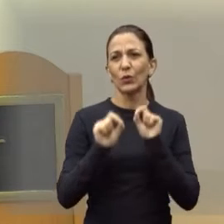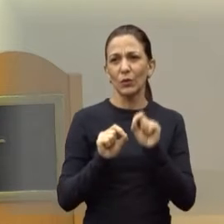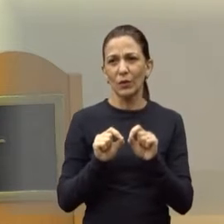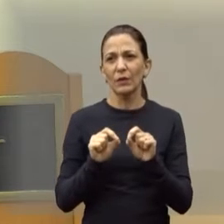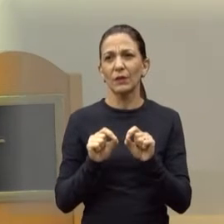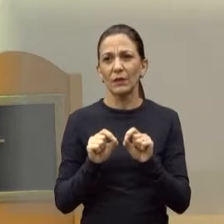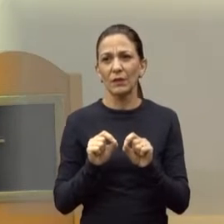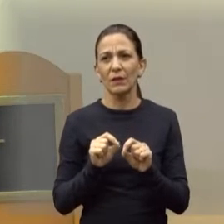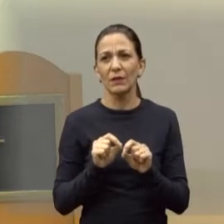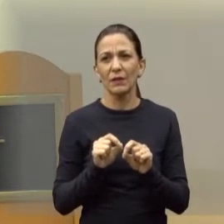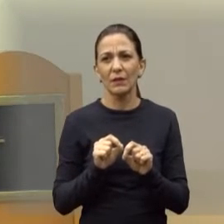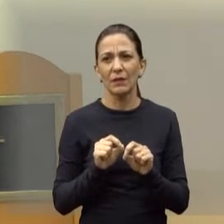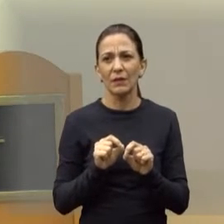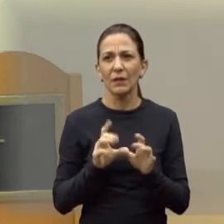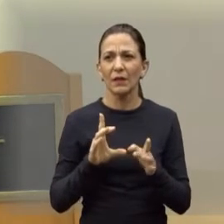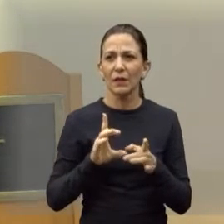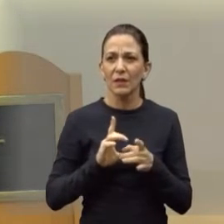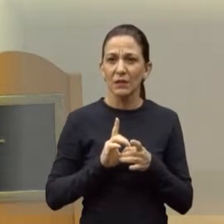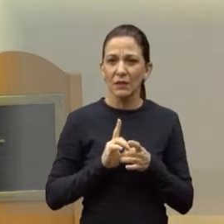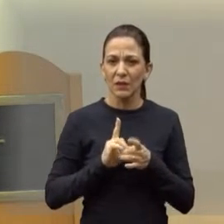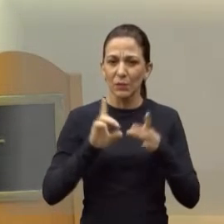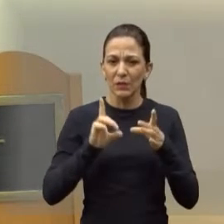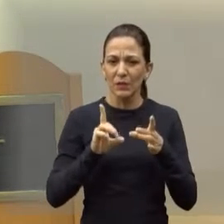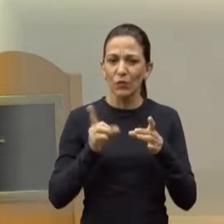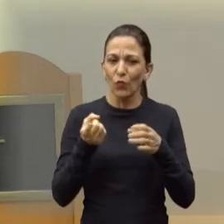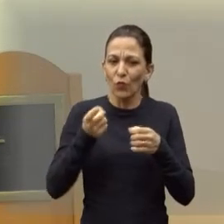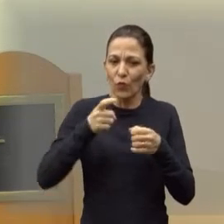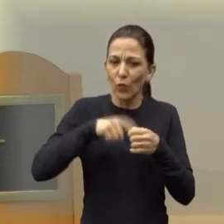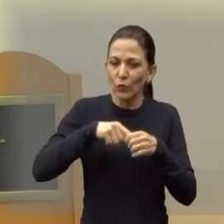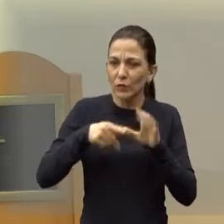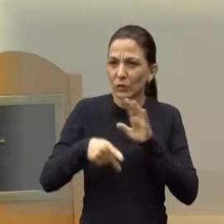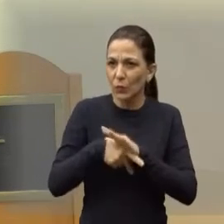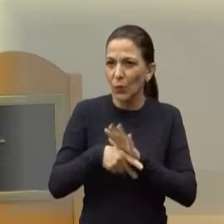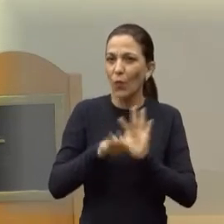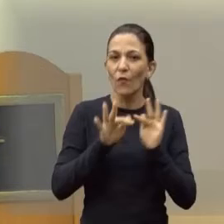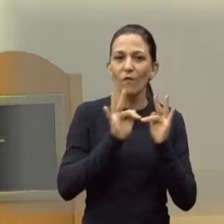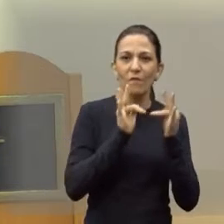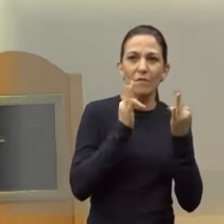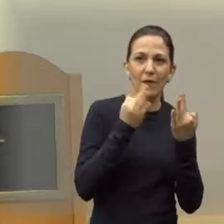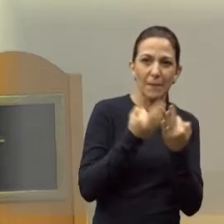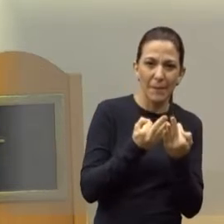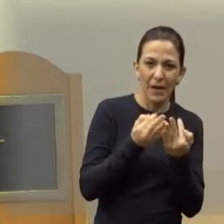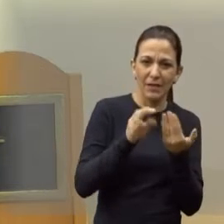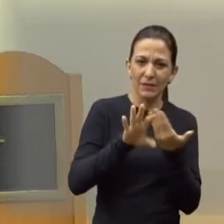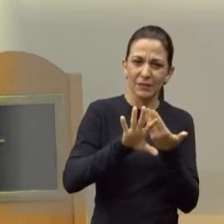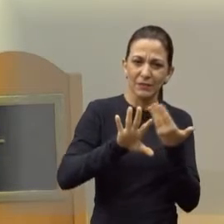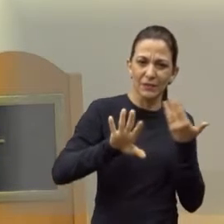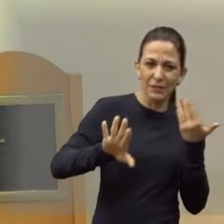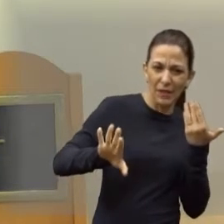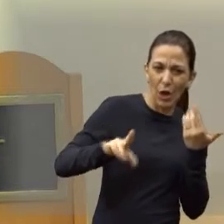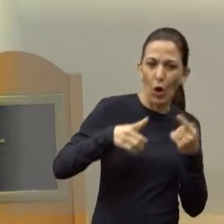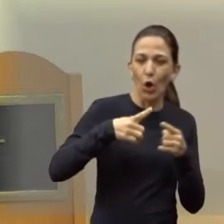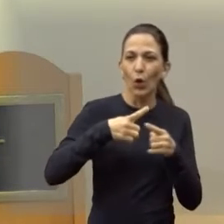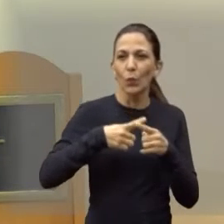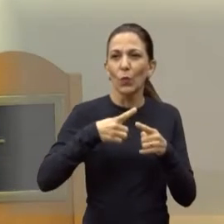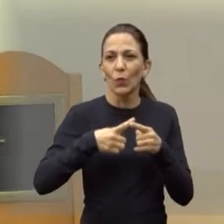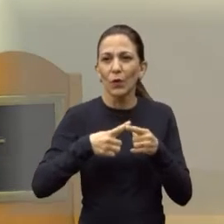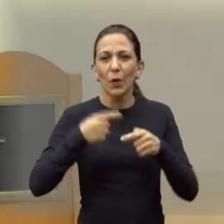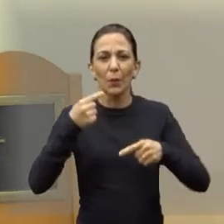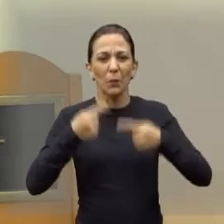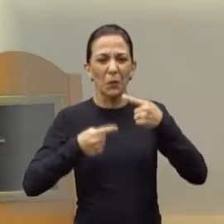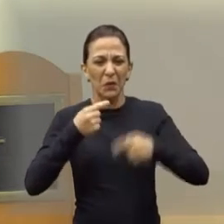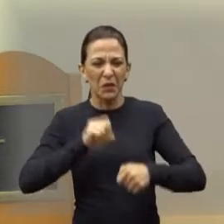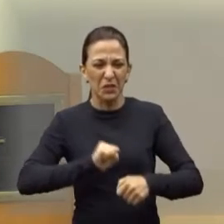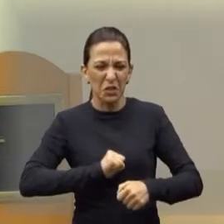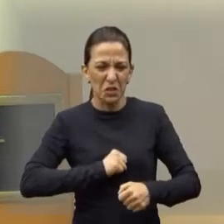sua redemocratização familiares que se afastaram por conta dessa política